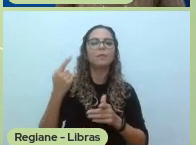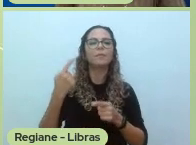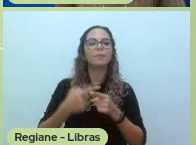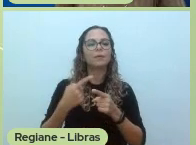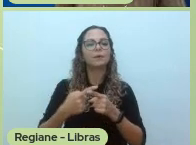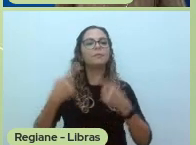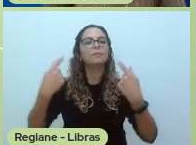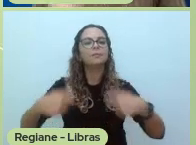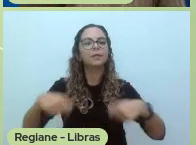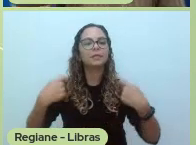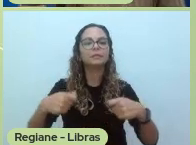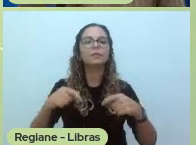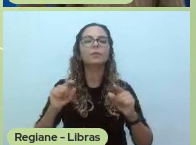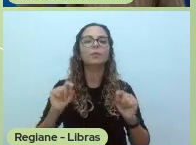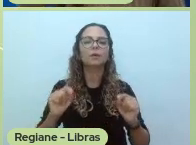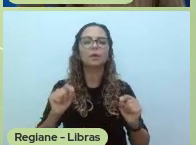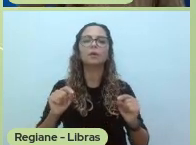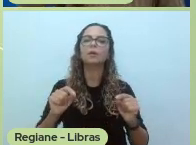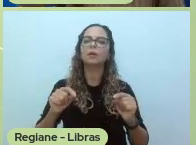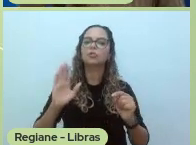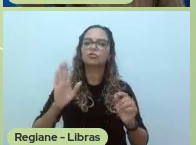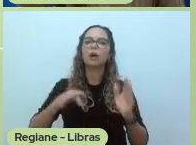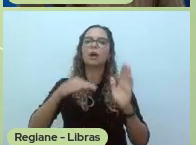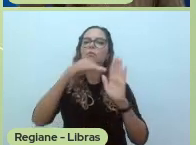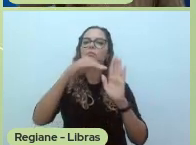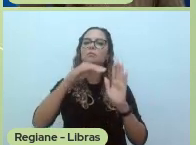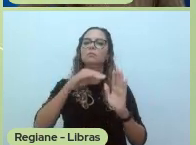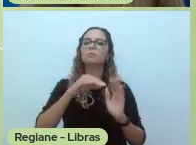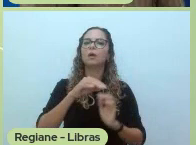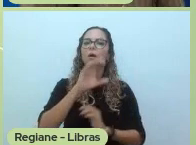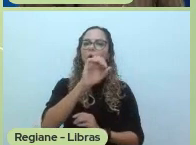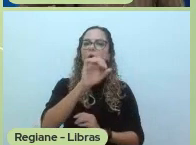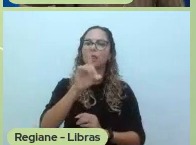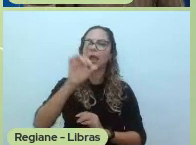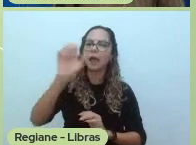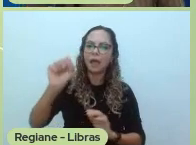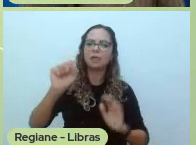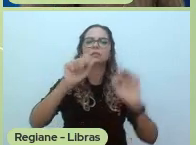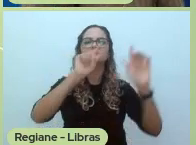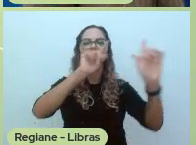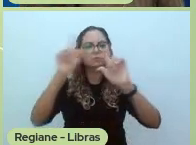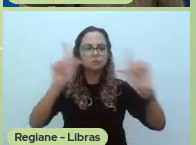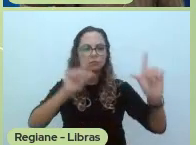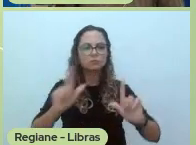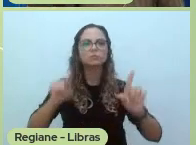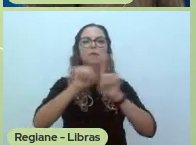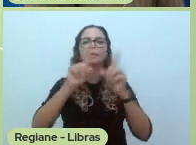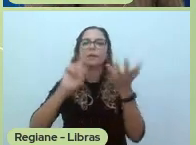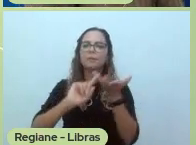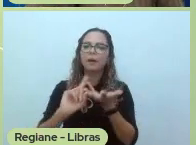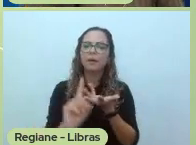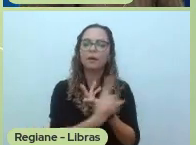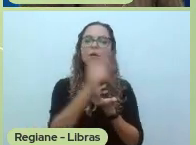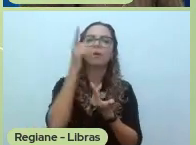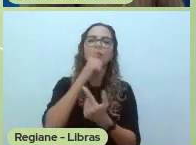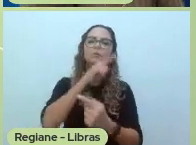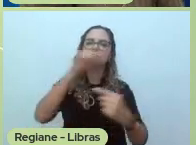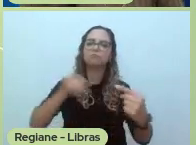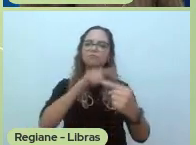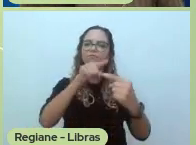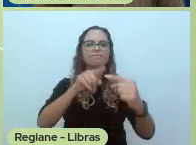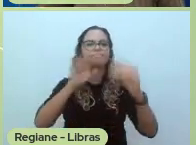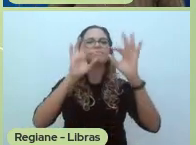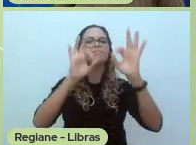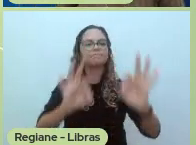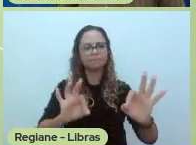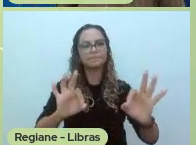né, o cumprimento desses indicadores. Então, no momento em que você consegue colocar lideranças femininas dentro dos seus times, no momento